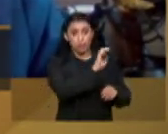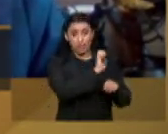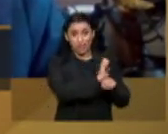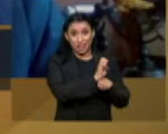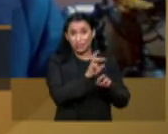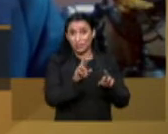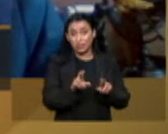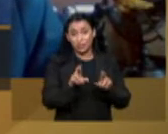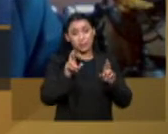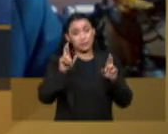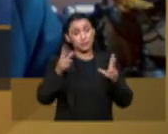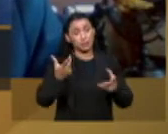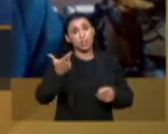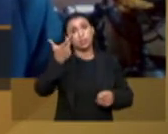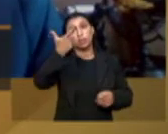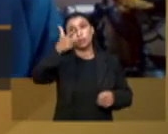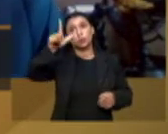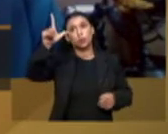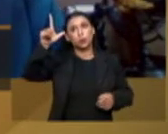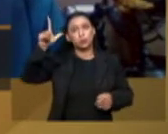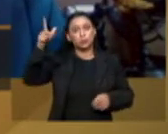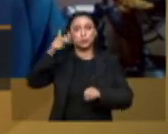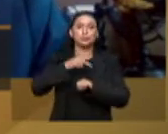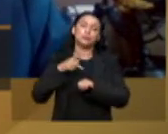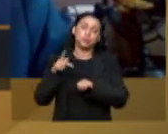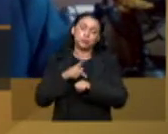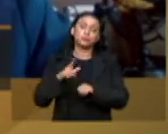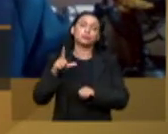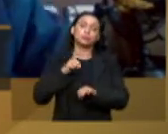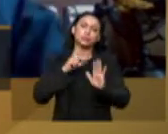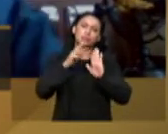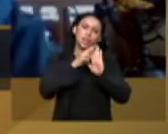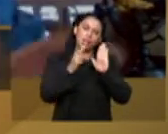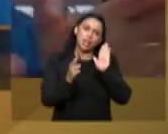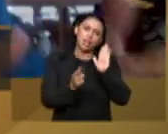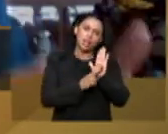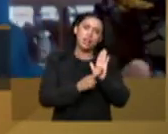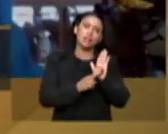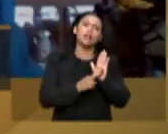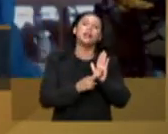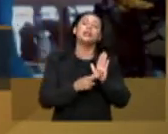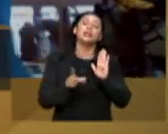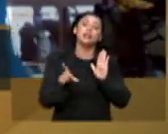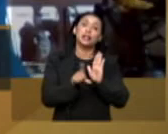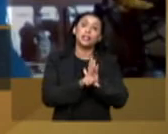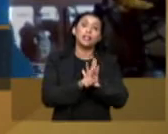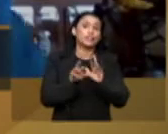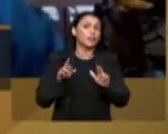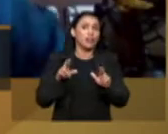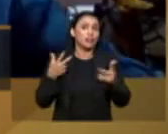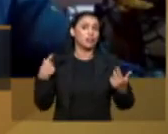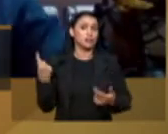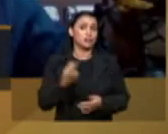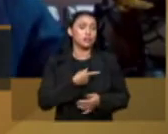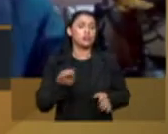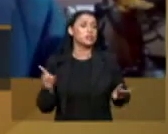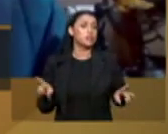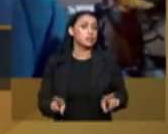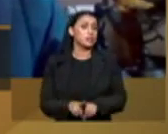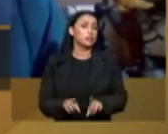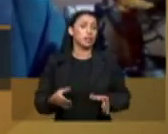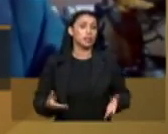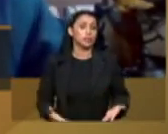de outras, de outros países que também têm regras de legalidade, mas que não se equiparam às nossas.